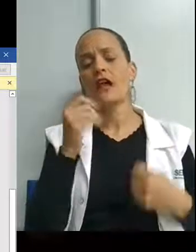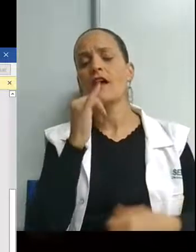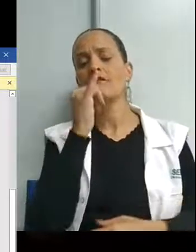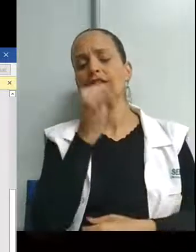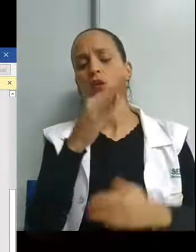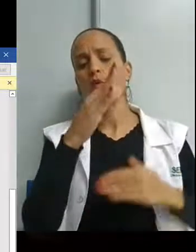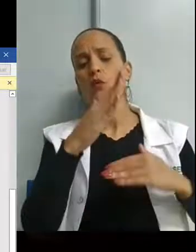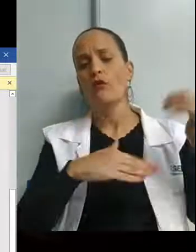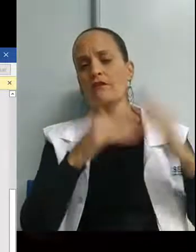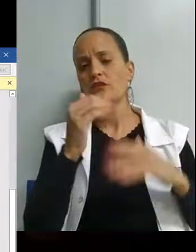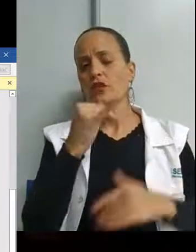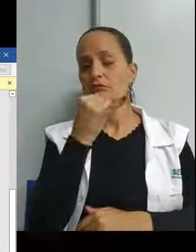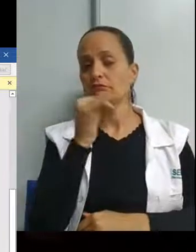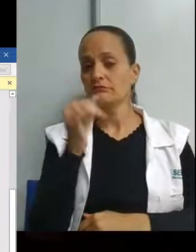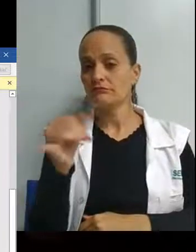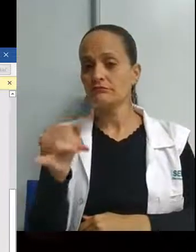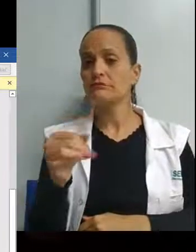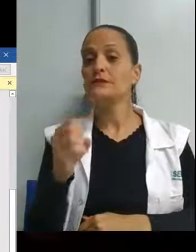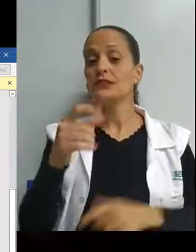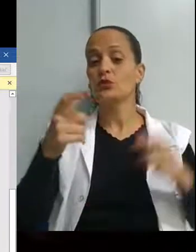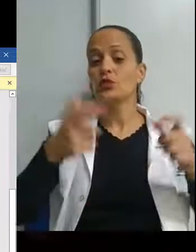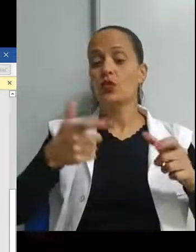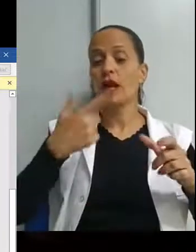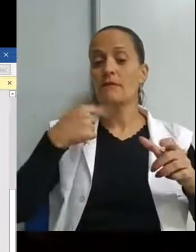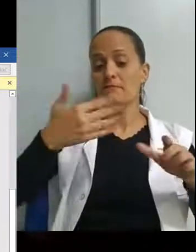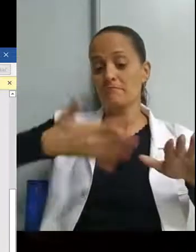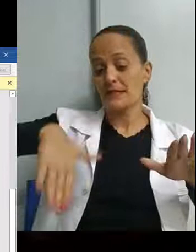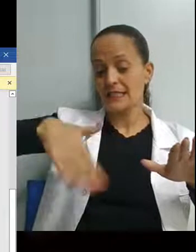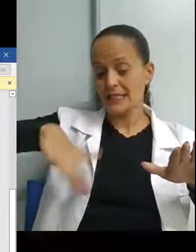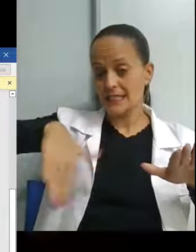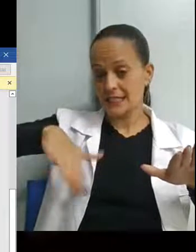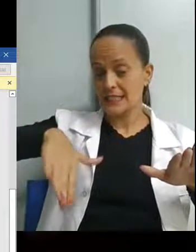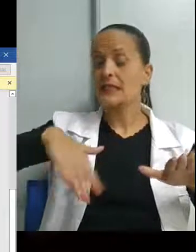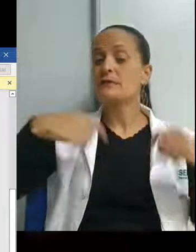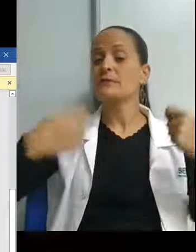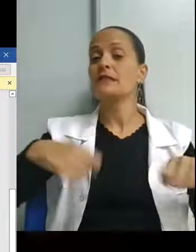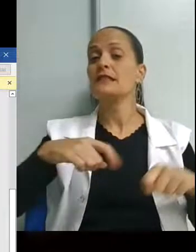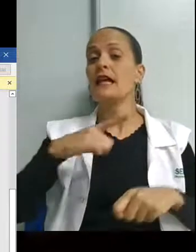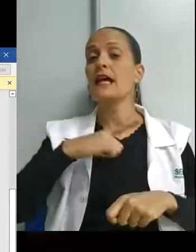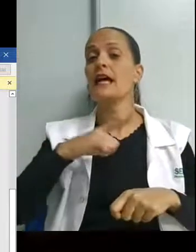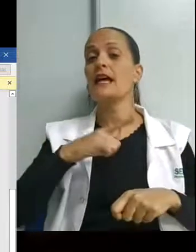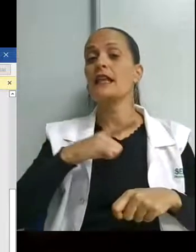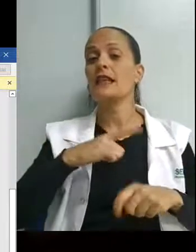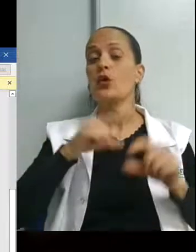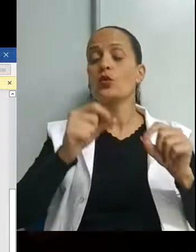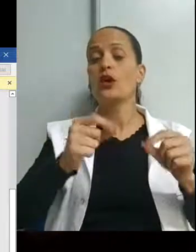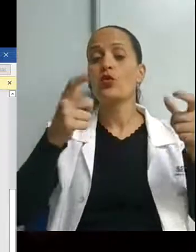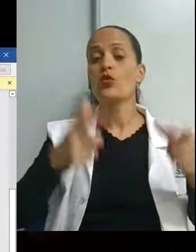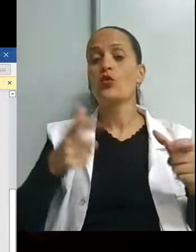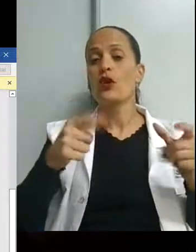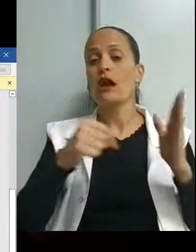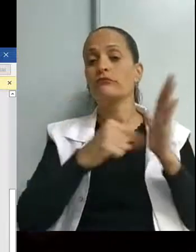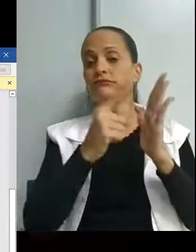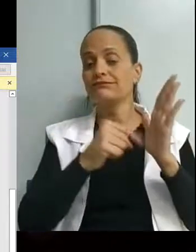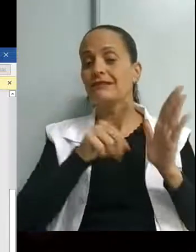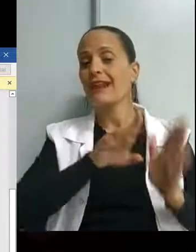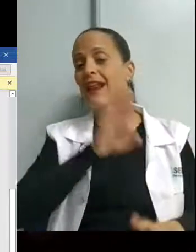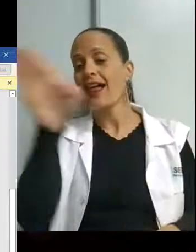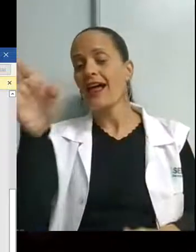rede que alimenta as luminárias da piscina para transmitir energia elétrica para a casa do caseiro, ou se precisará de uma